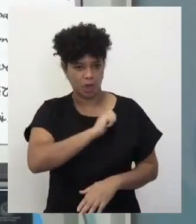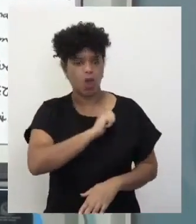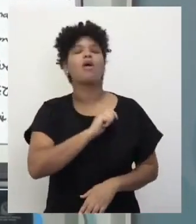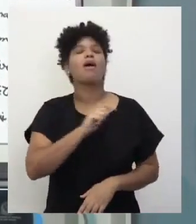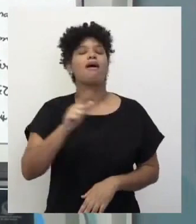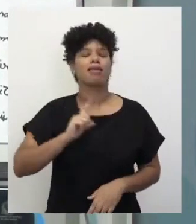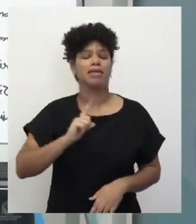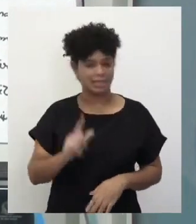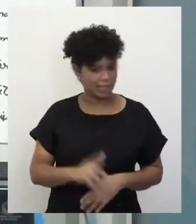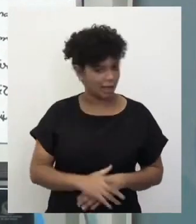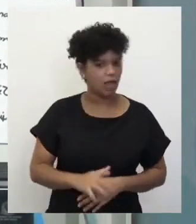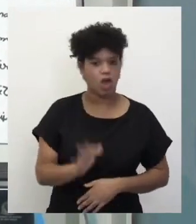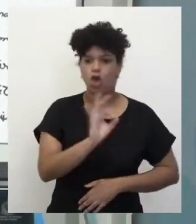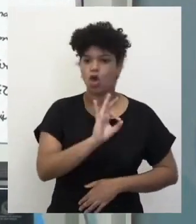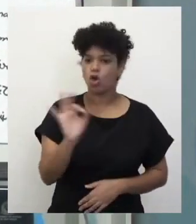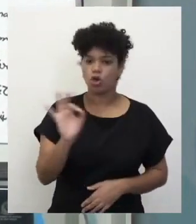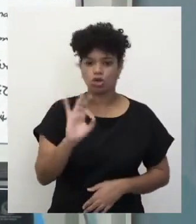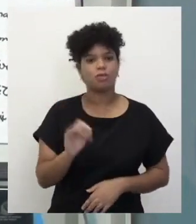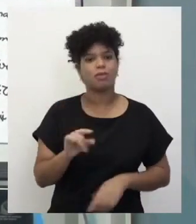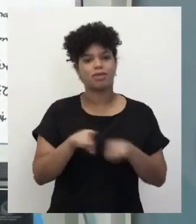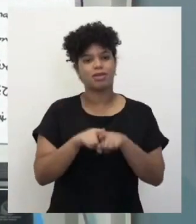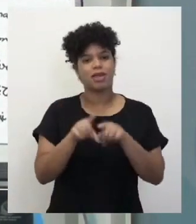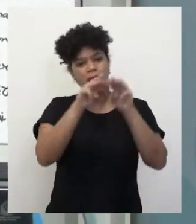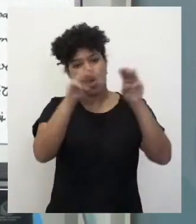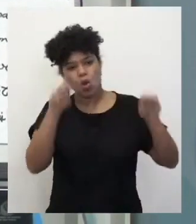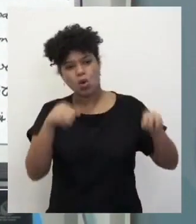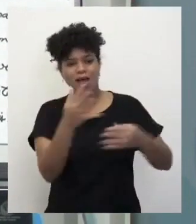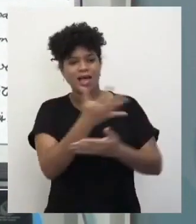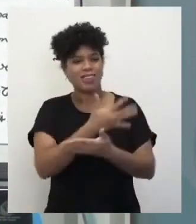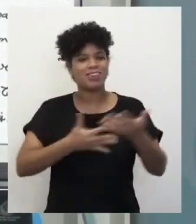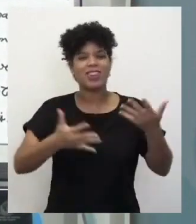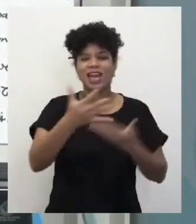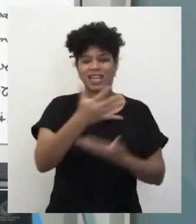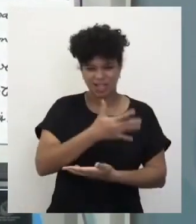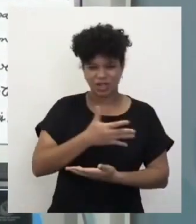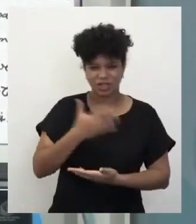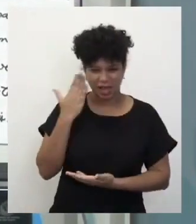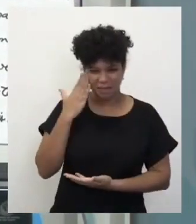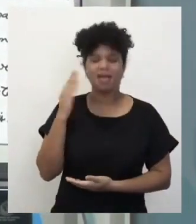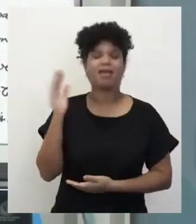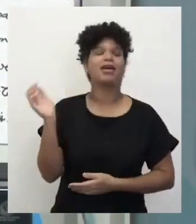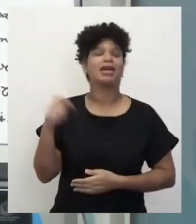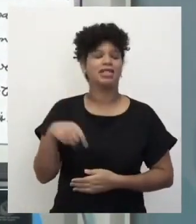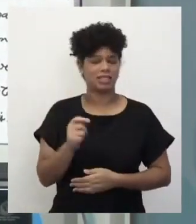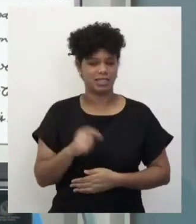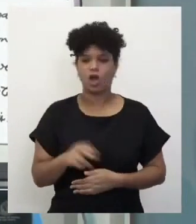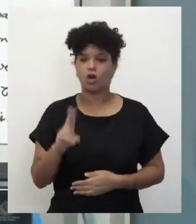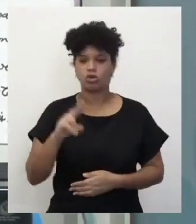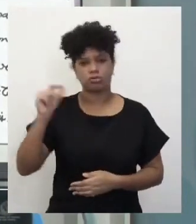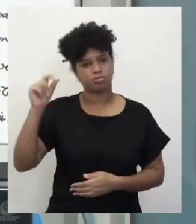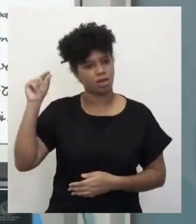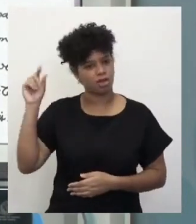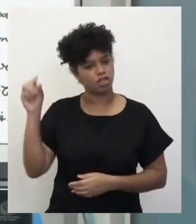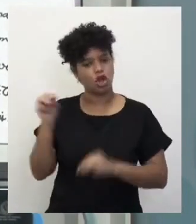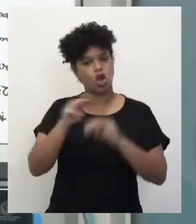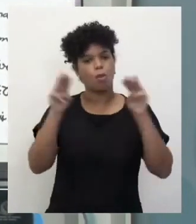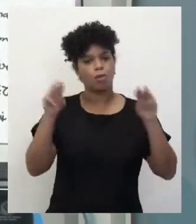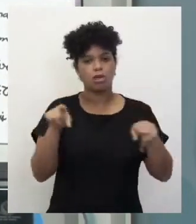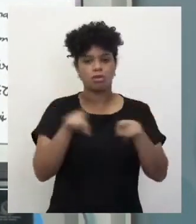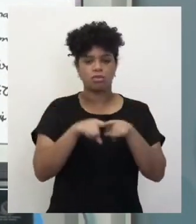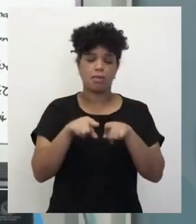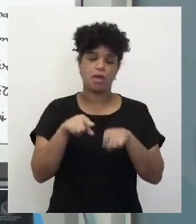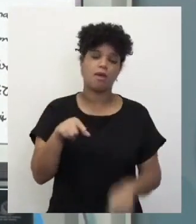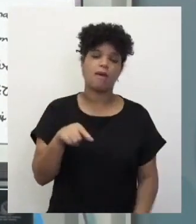também sempre teve essa questão interativa, há muito tempo já que é utilizado lá na Fundação Miró, como também no Museu